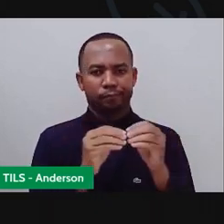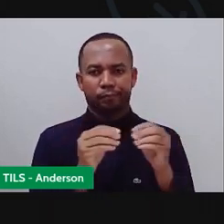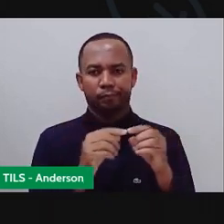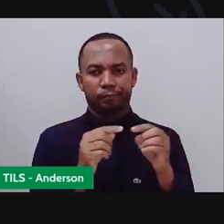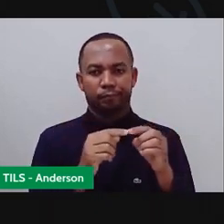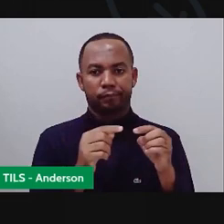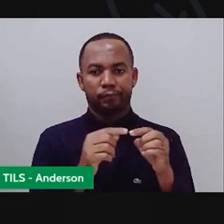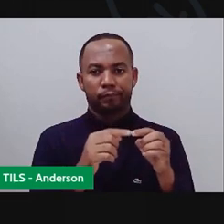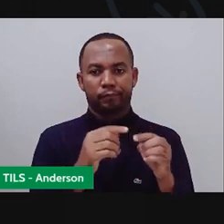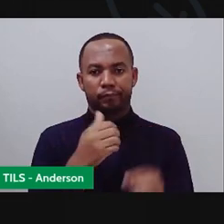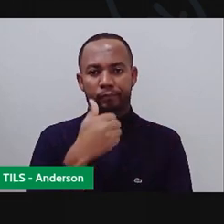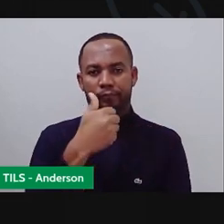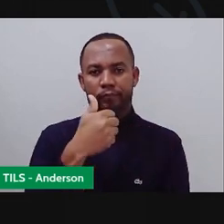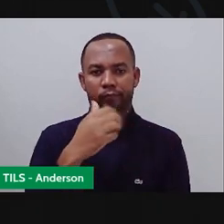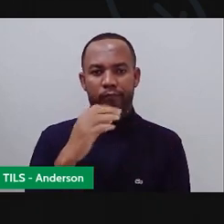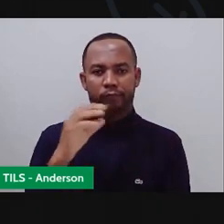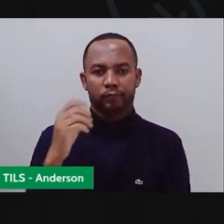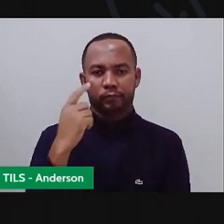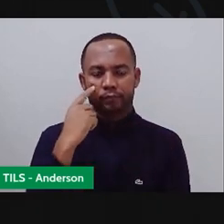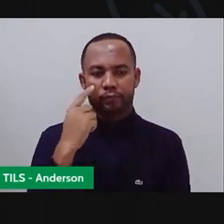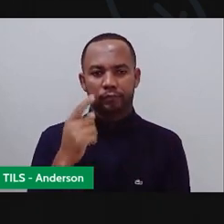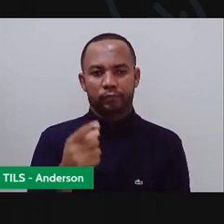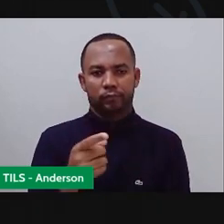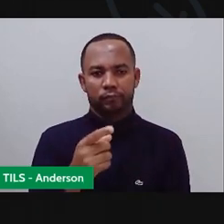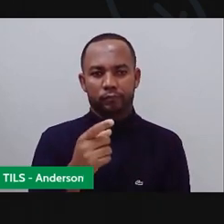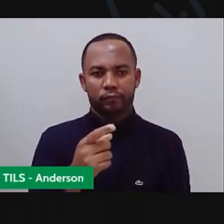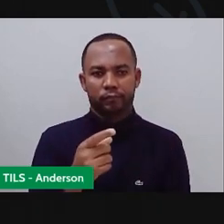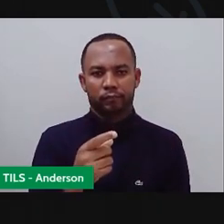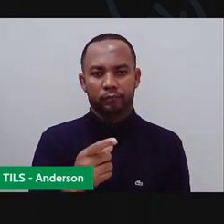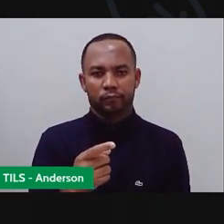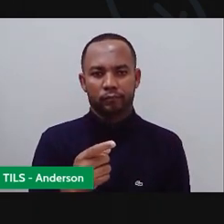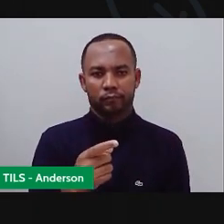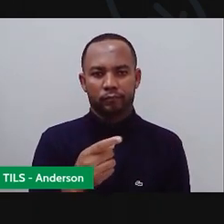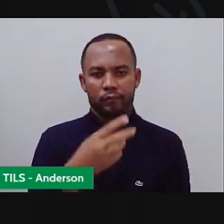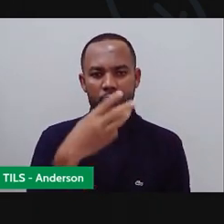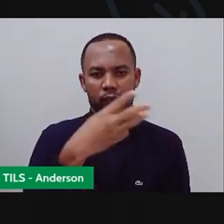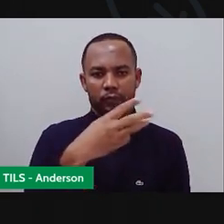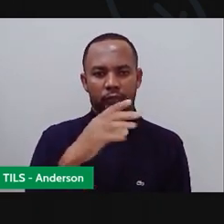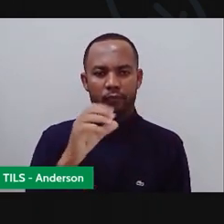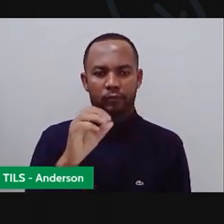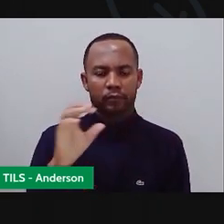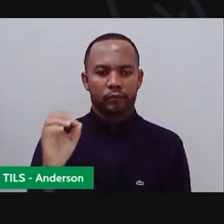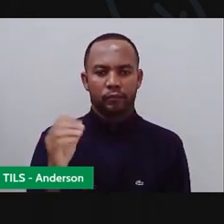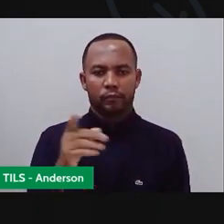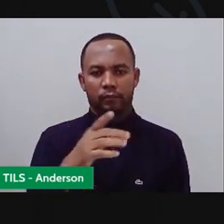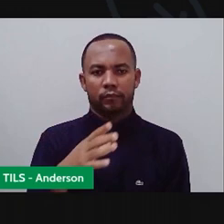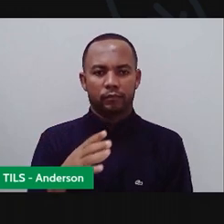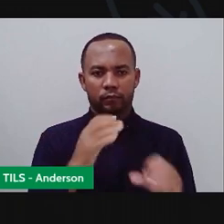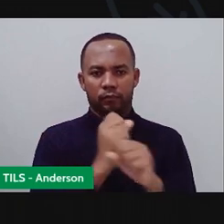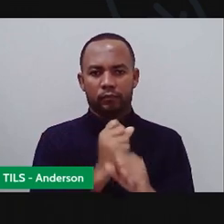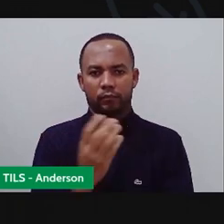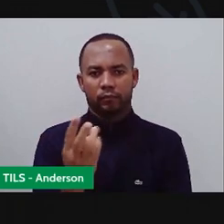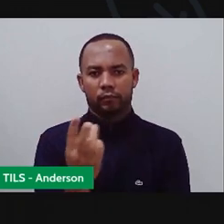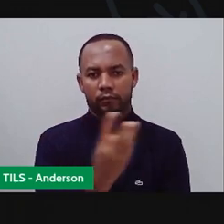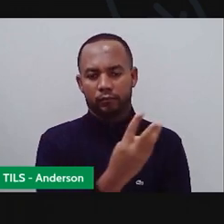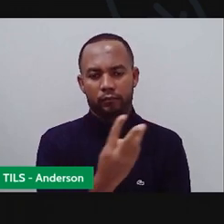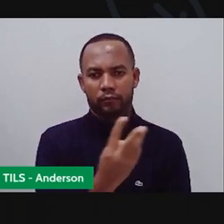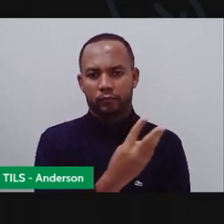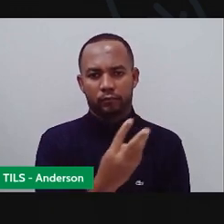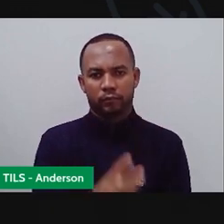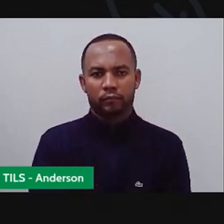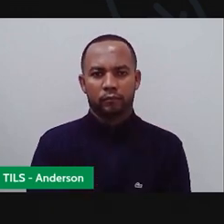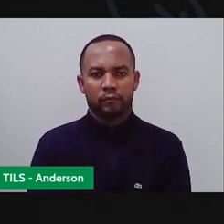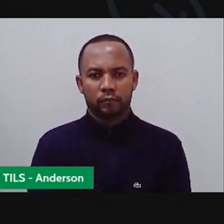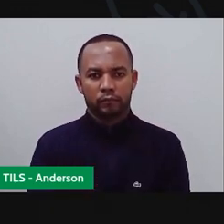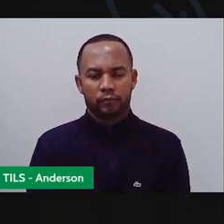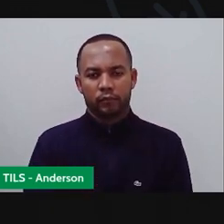já fez para gente olha quantos que ela fez ó sem a 200 trazer quantas centenas eu tenho aqui três